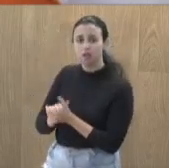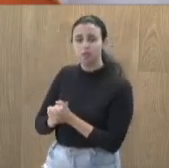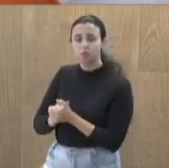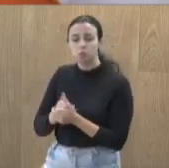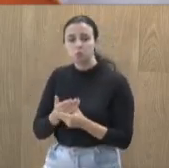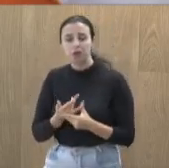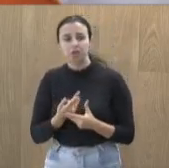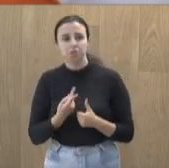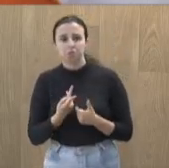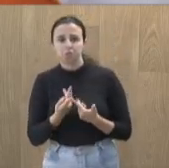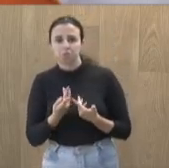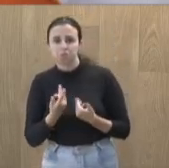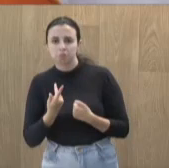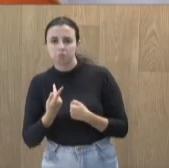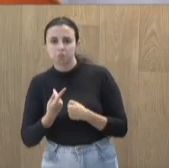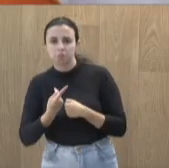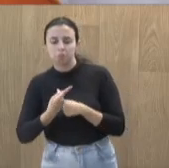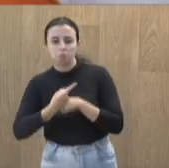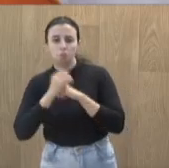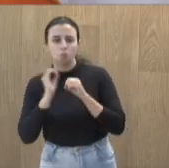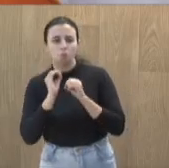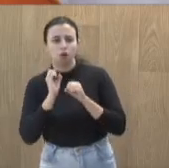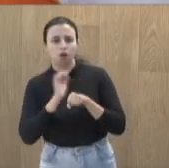fui chamado para fazer esse projeto.